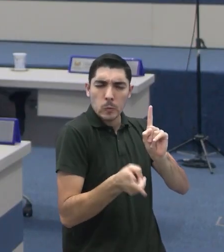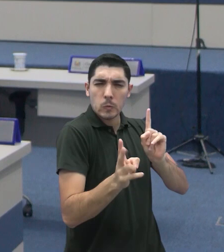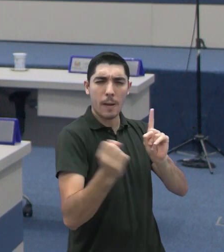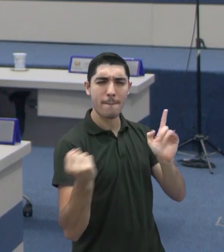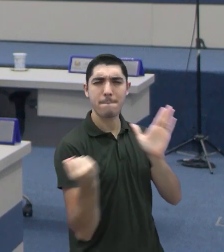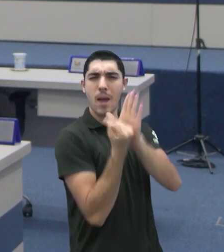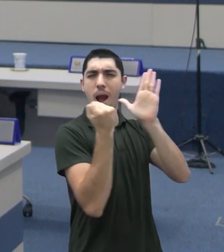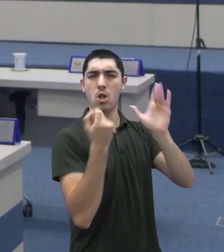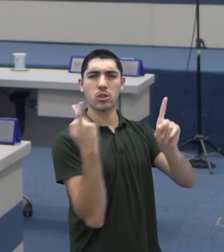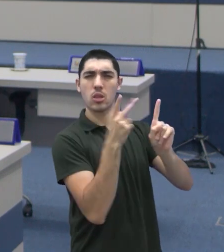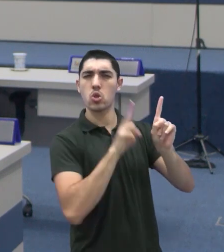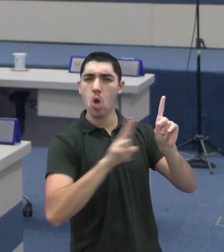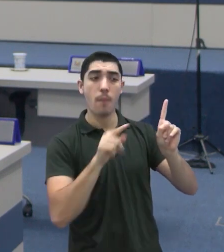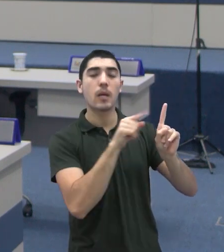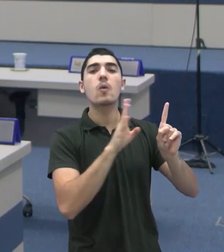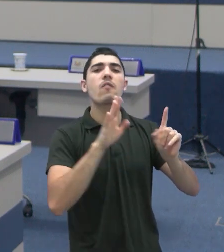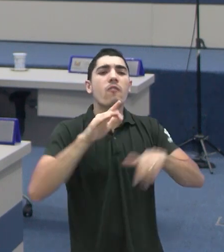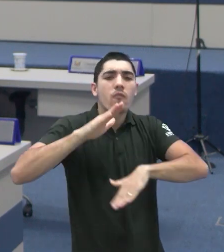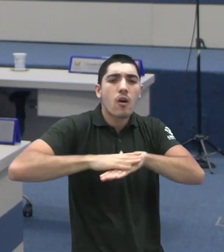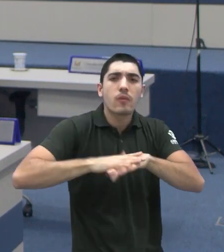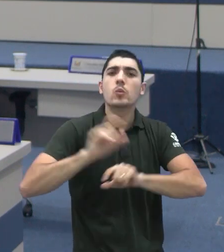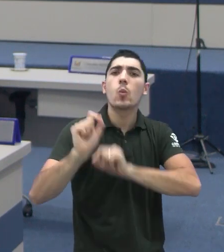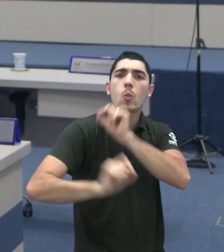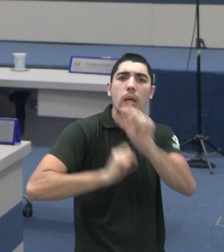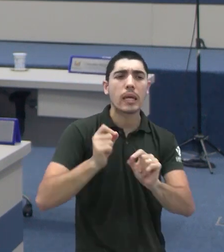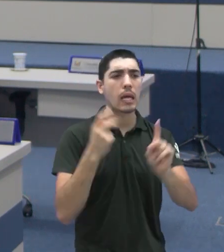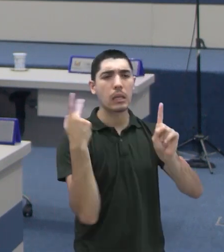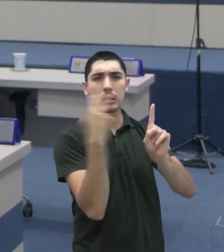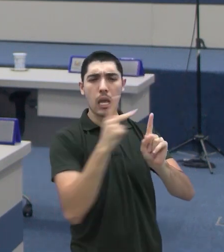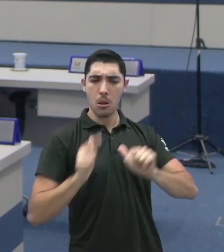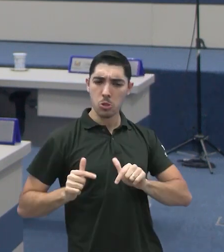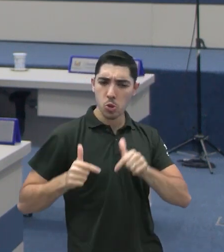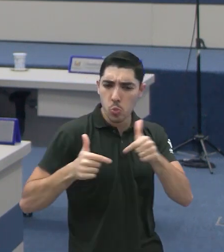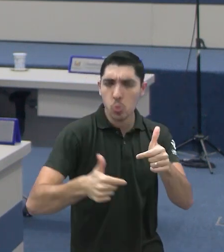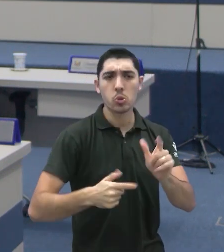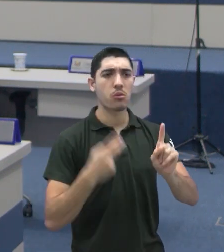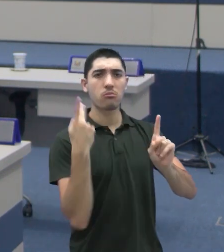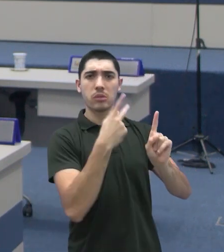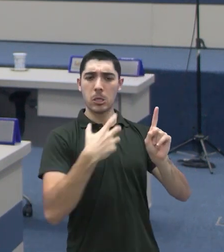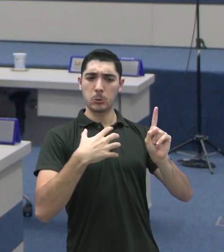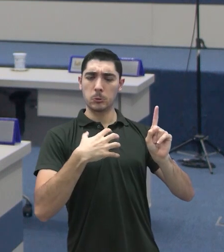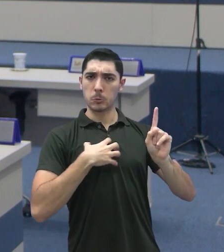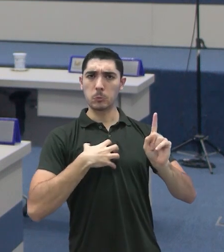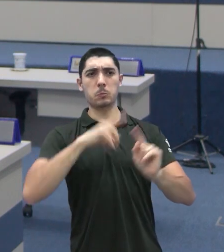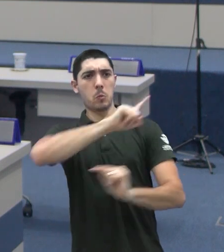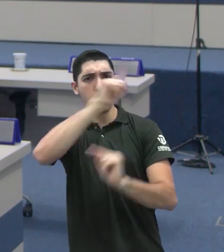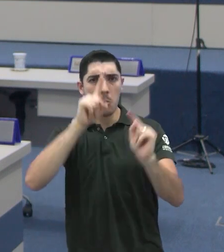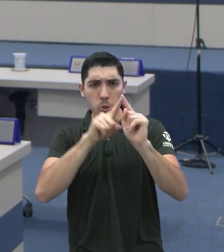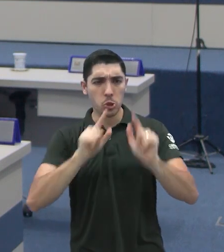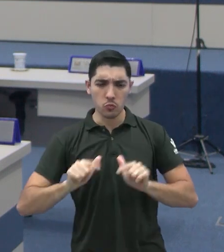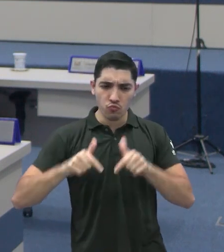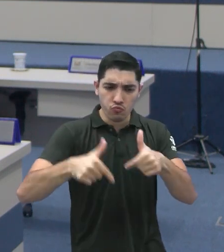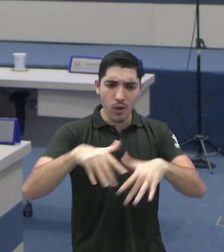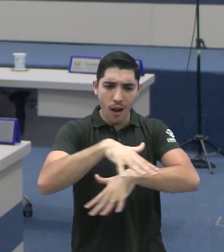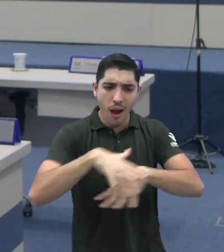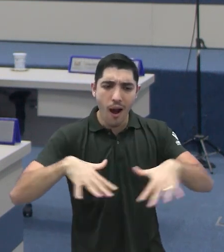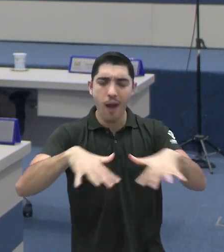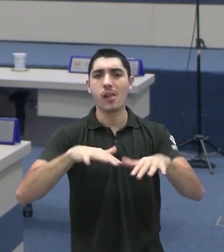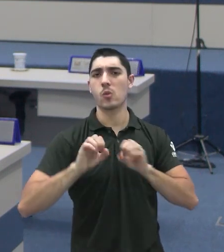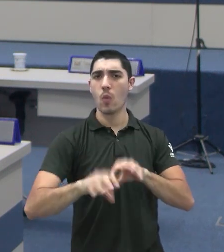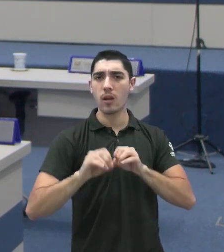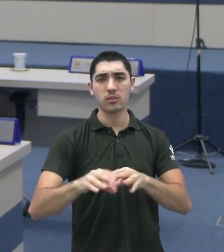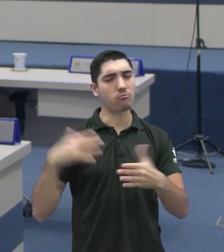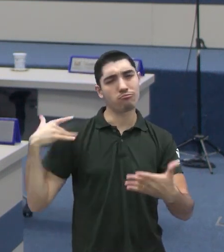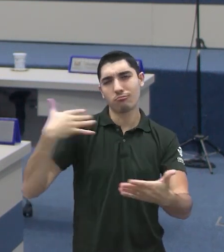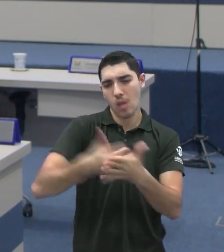seu nome, saber o que ele fez, quais foram as grandes obras, qual era o intuito, o espírito que ele tinha também diante